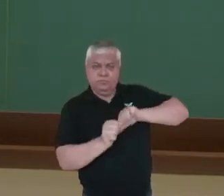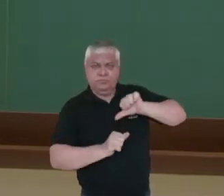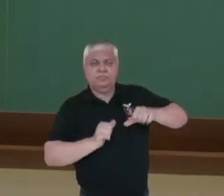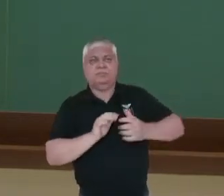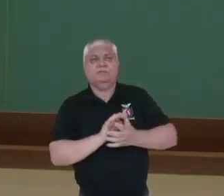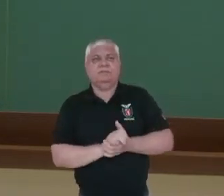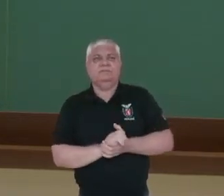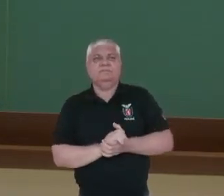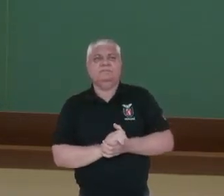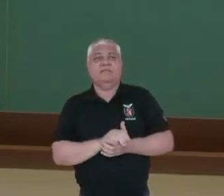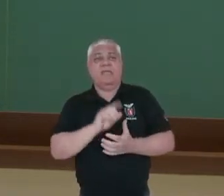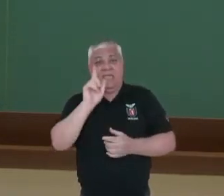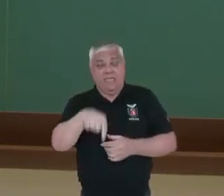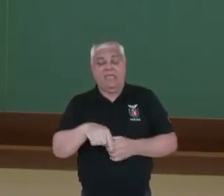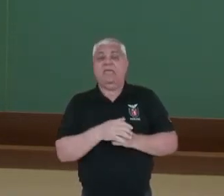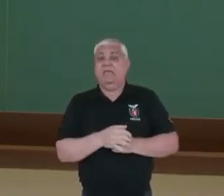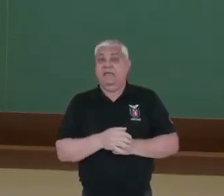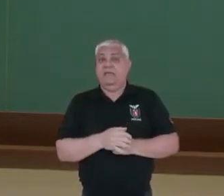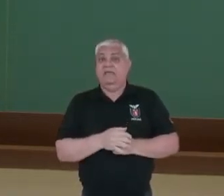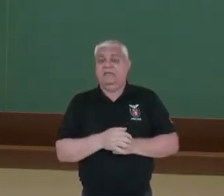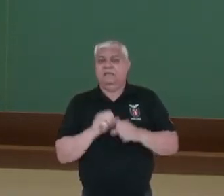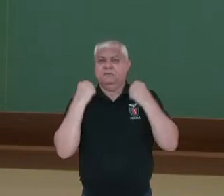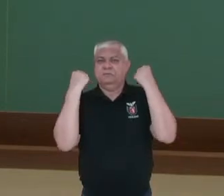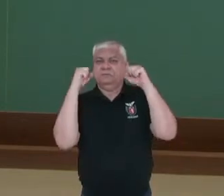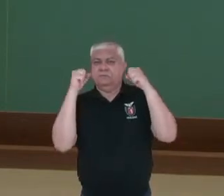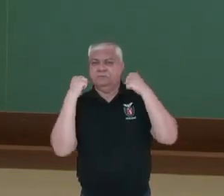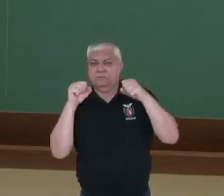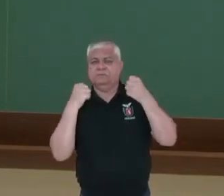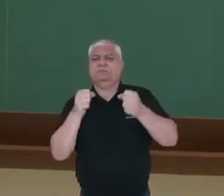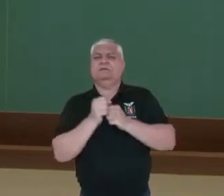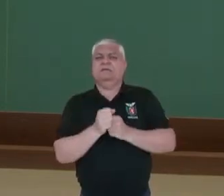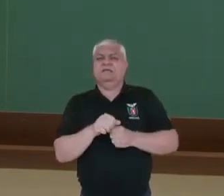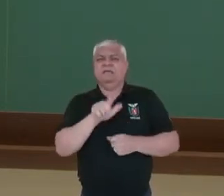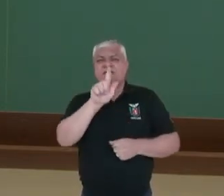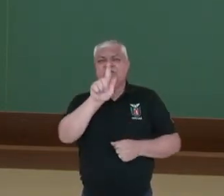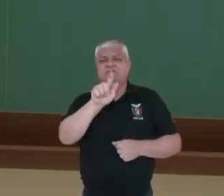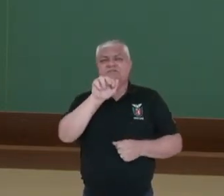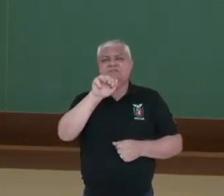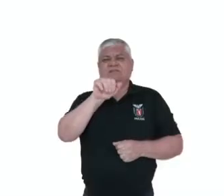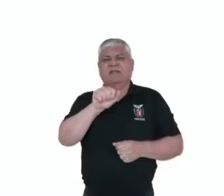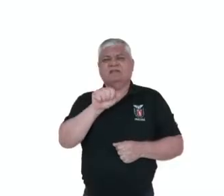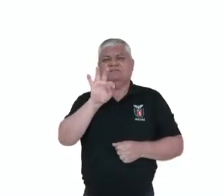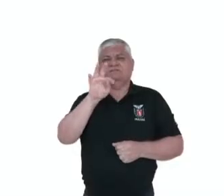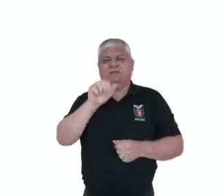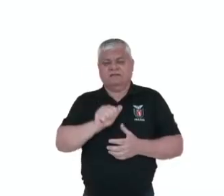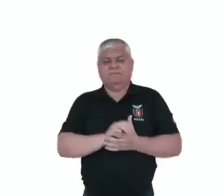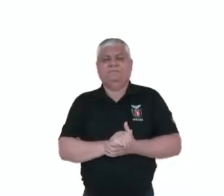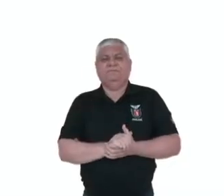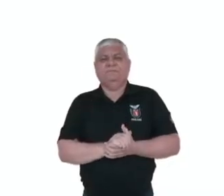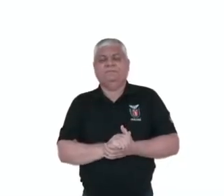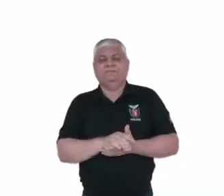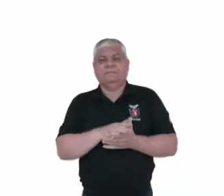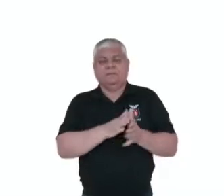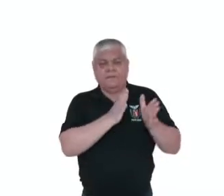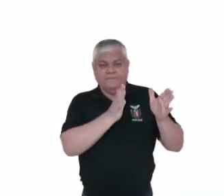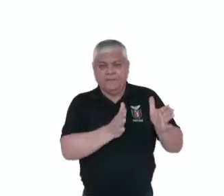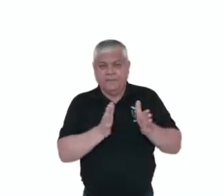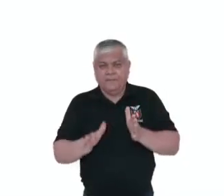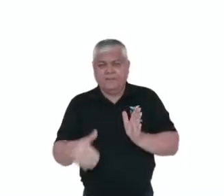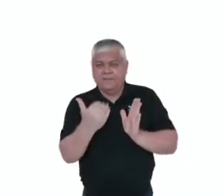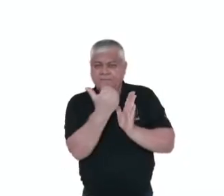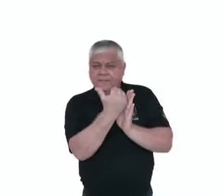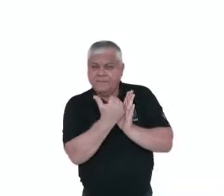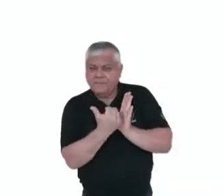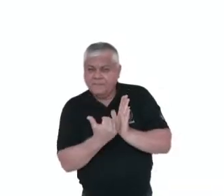grande objetivo da atividade física EA qualidade de vida né do da ginástica as sessões são planejadas com movimentos